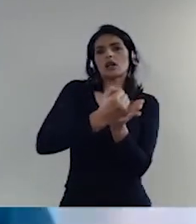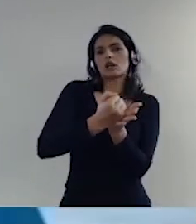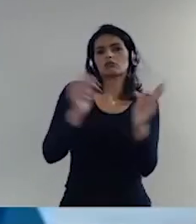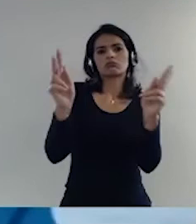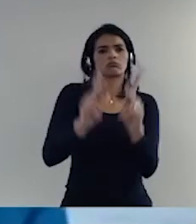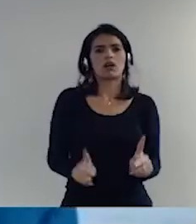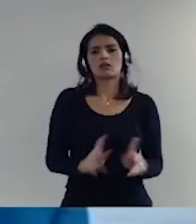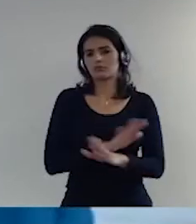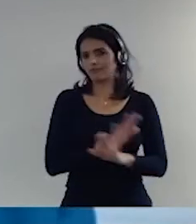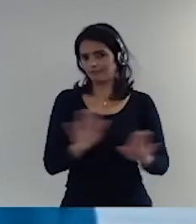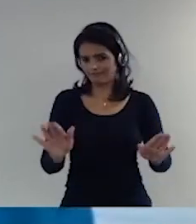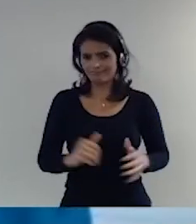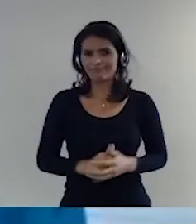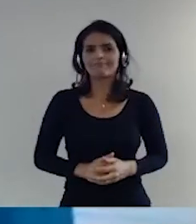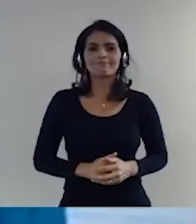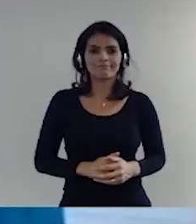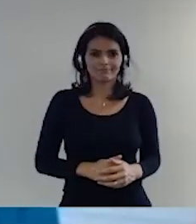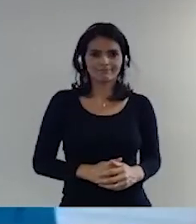Muito